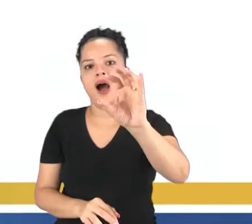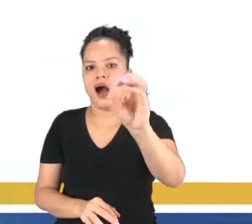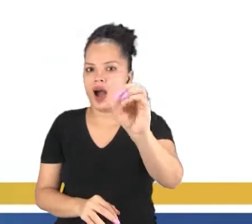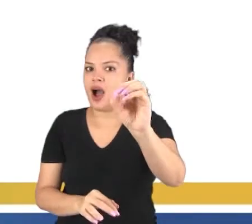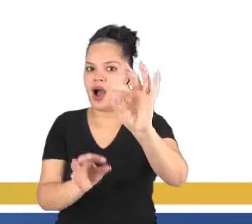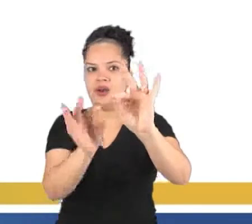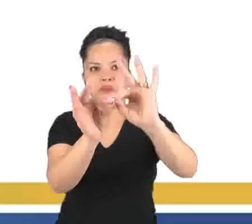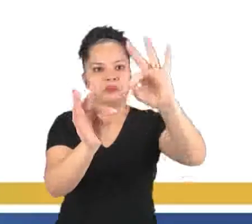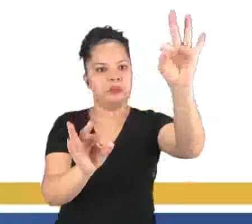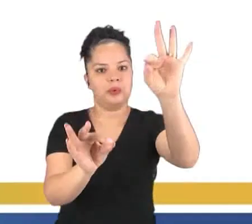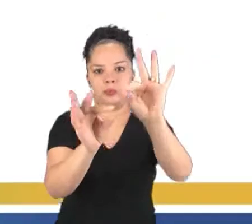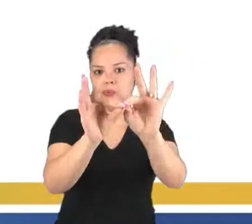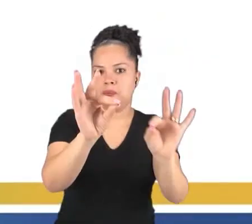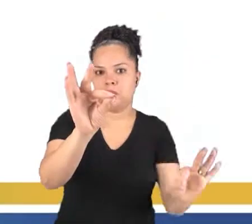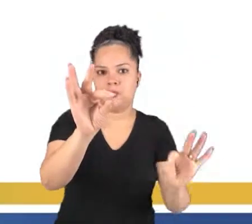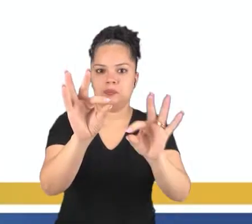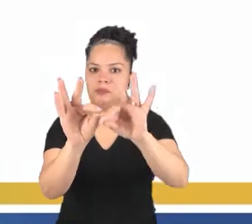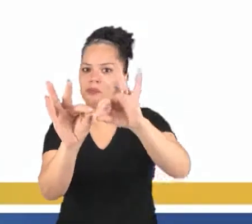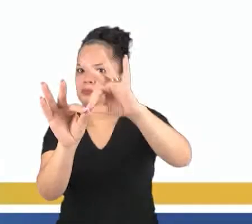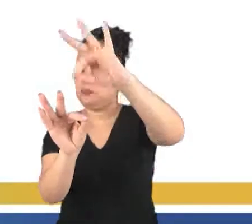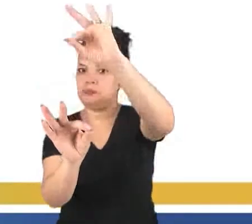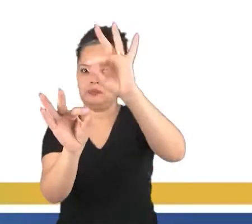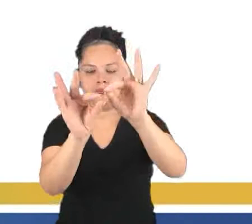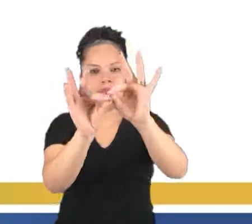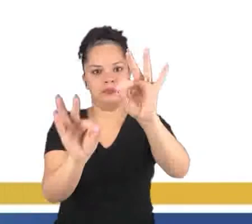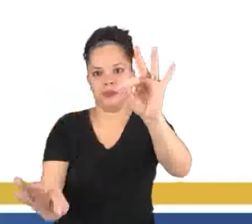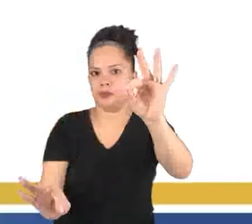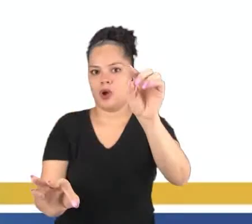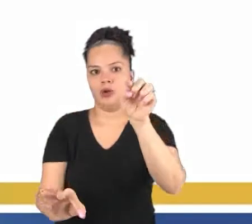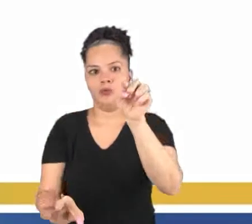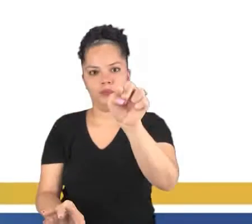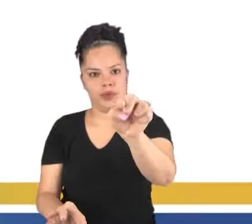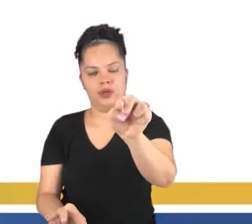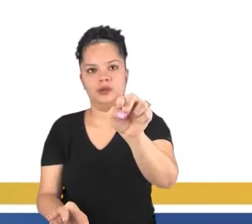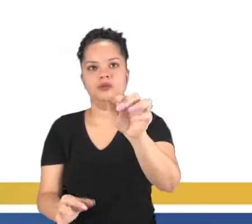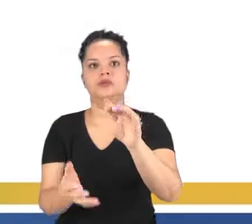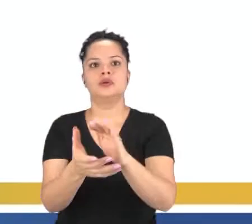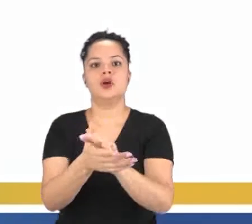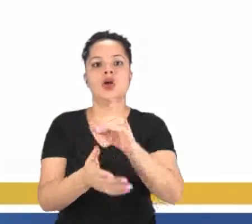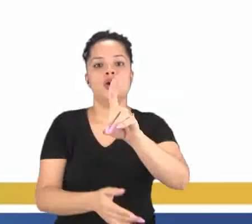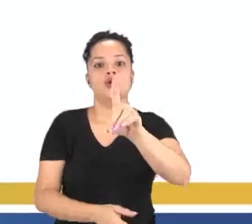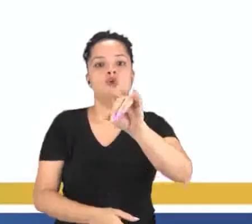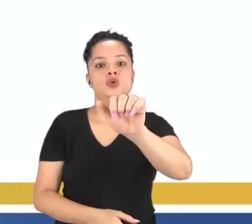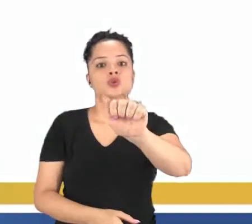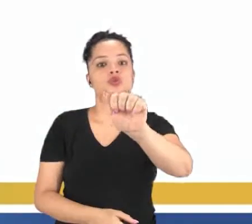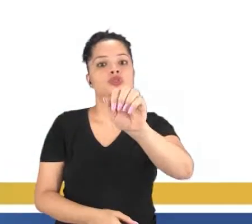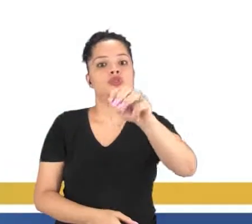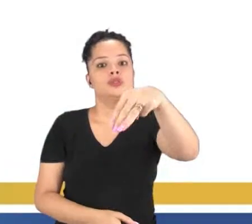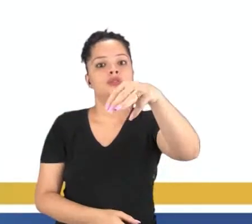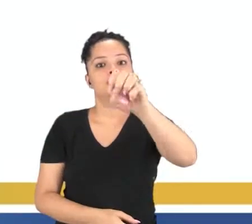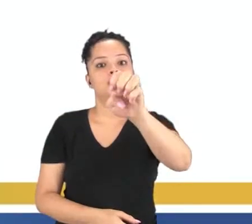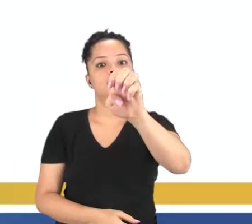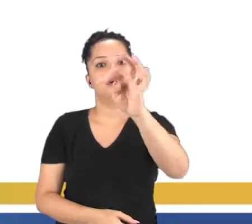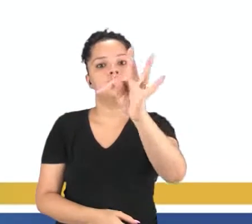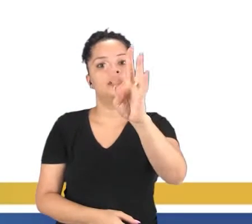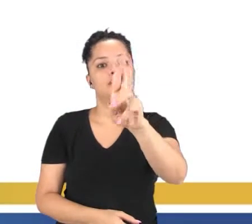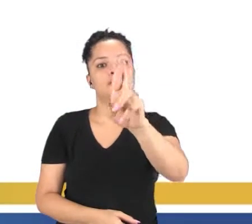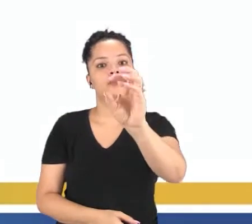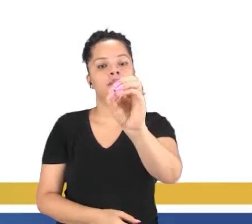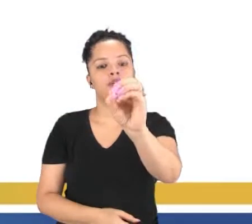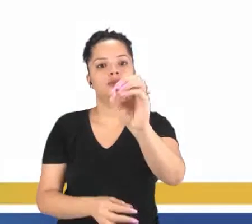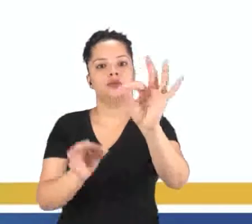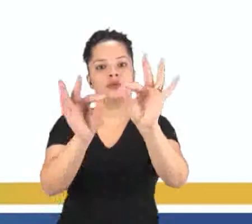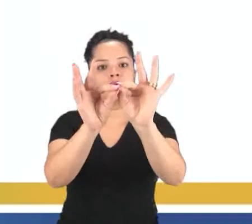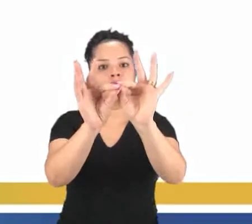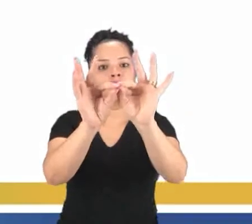como extremidade o centro do círculo e um ponto qualquer da circunferência. E o diâmetro é uma corda que passa pelo